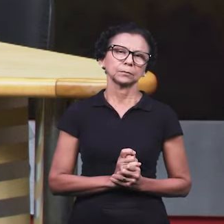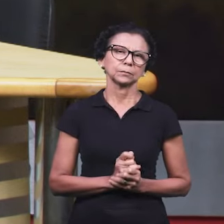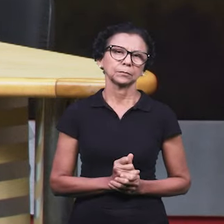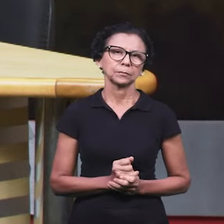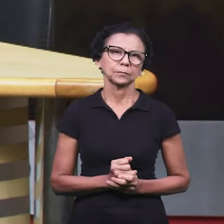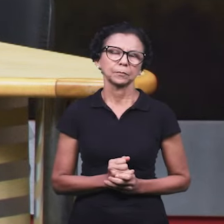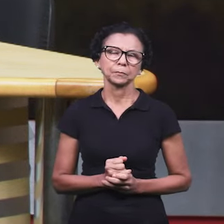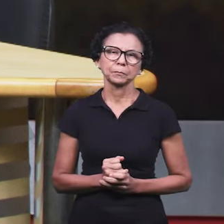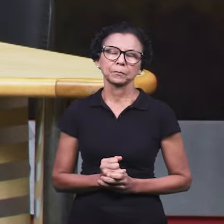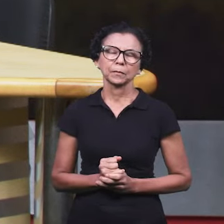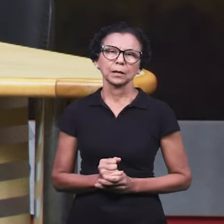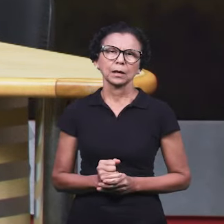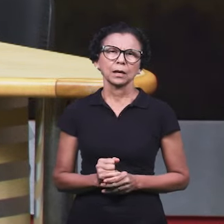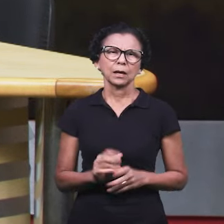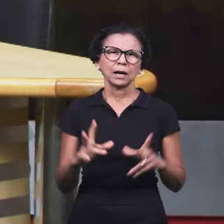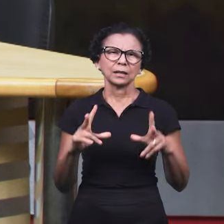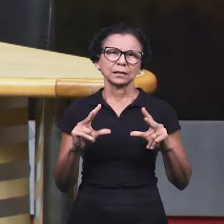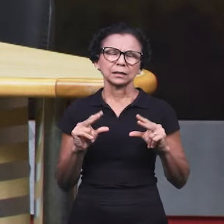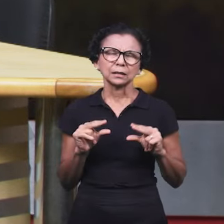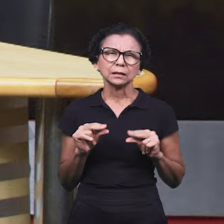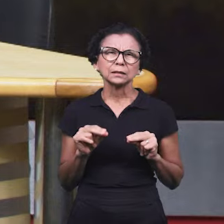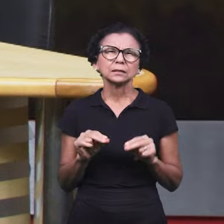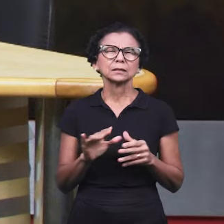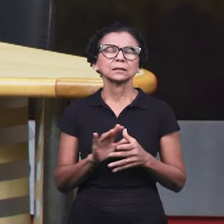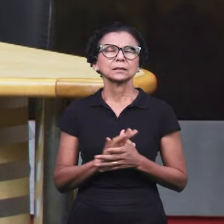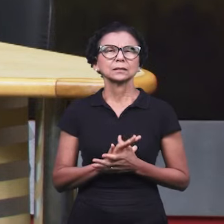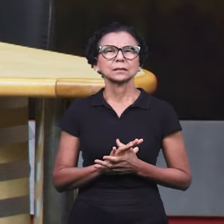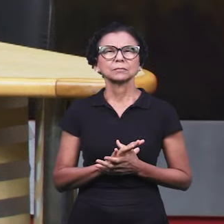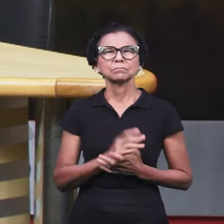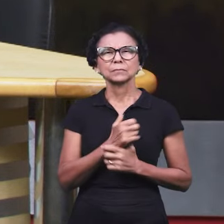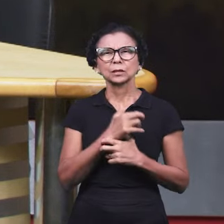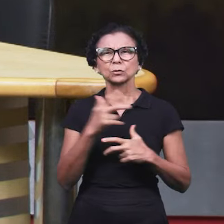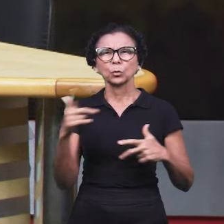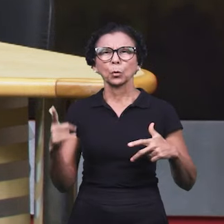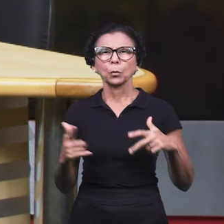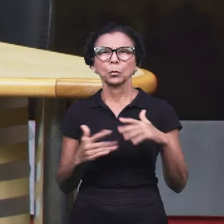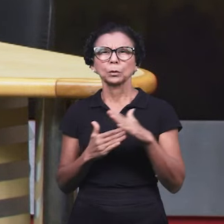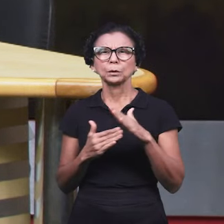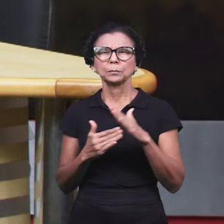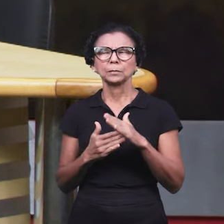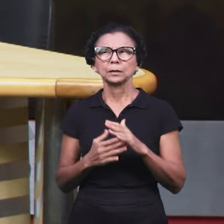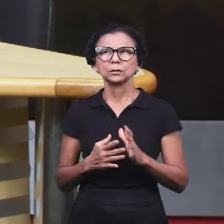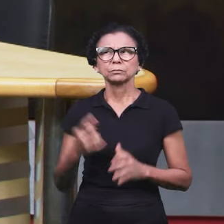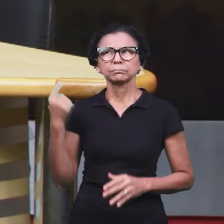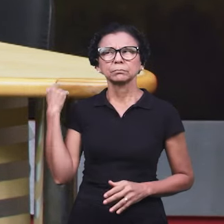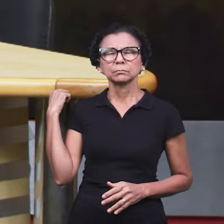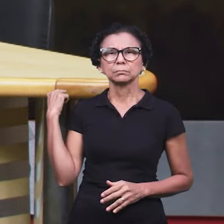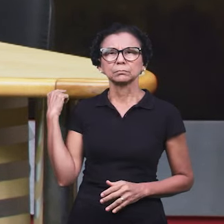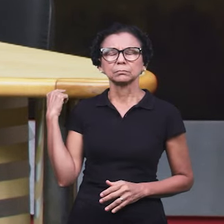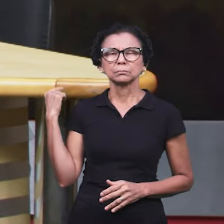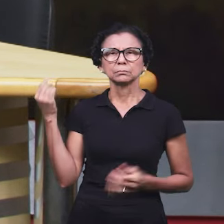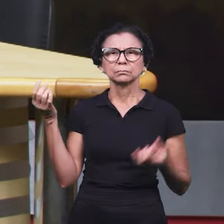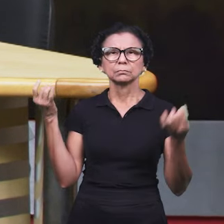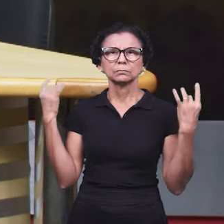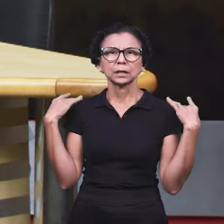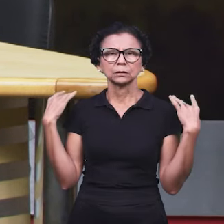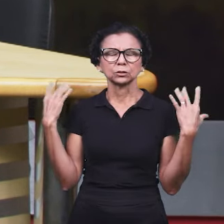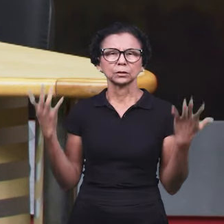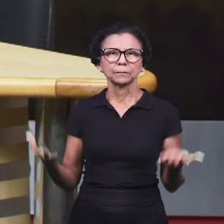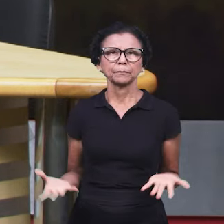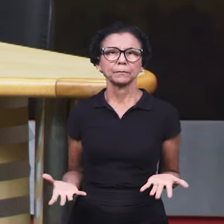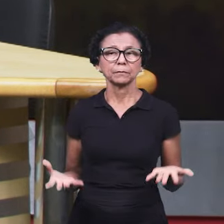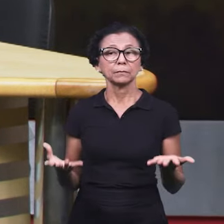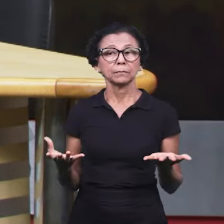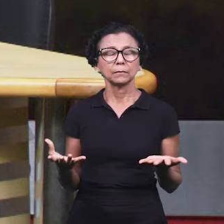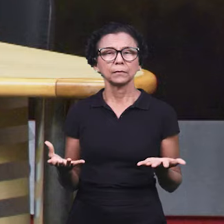herança do órfão né então nós temos que ter uma relação de herança uma relação de morte então